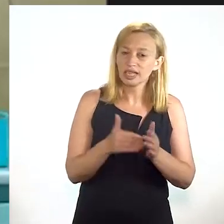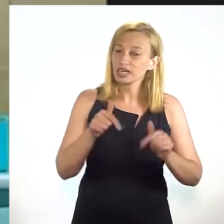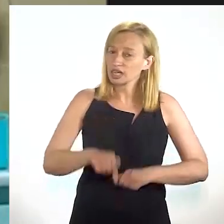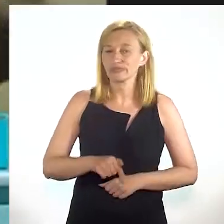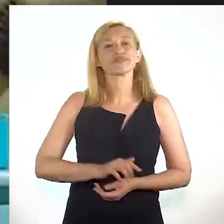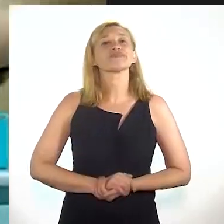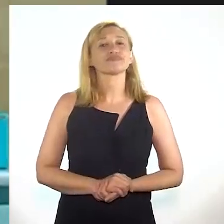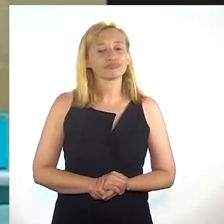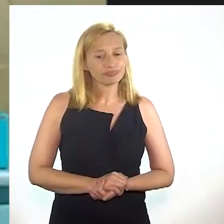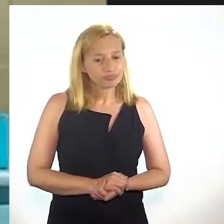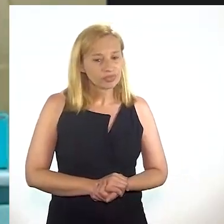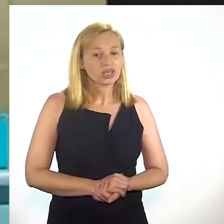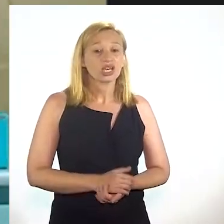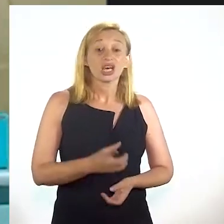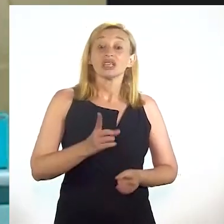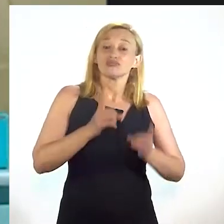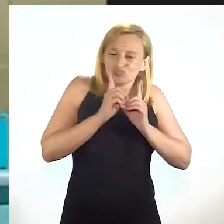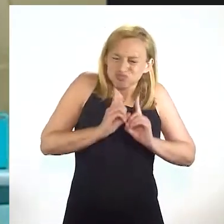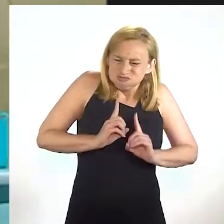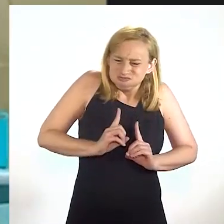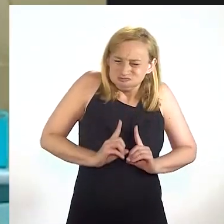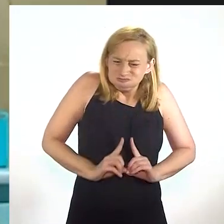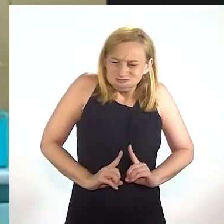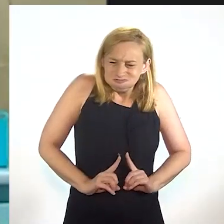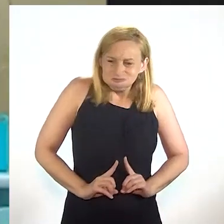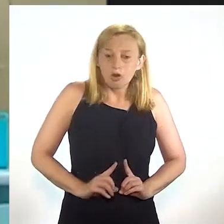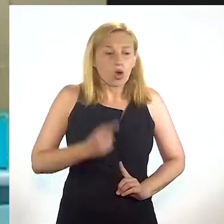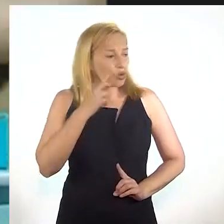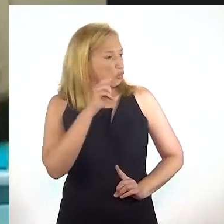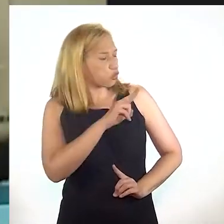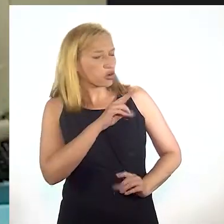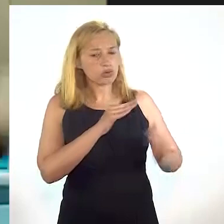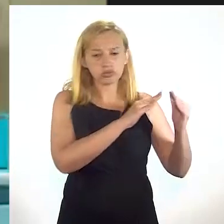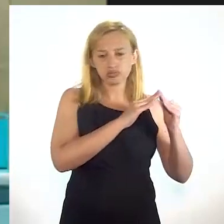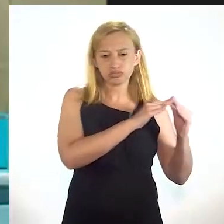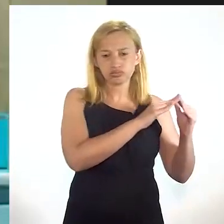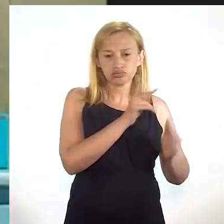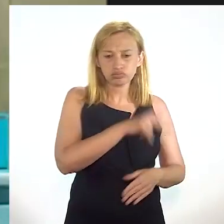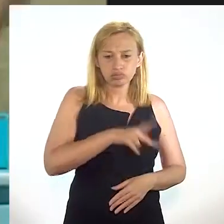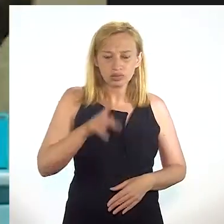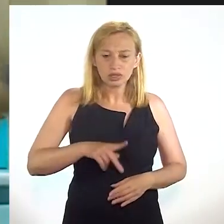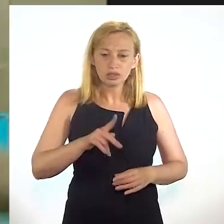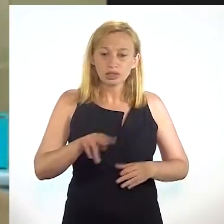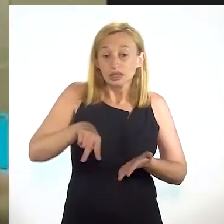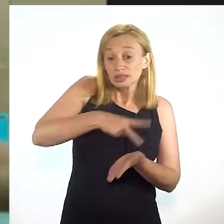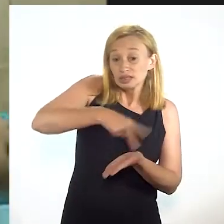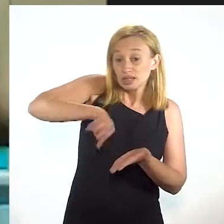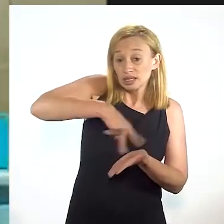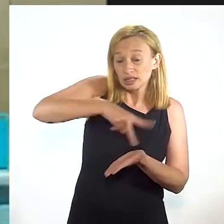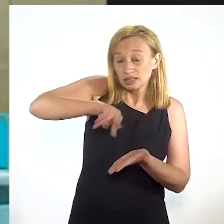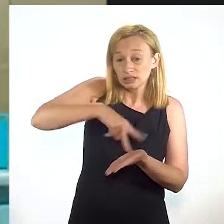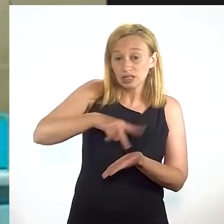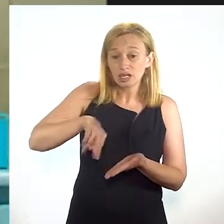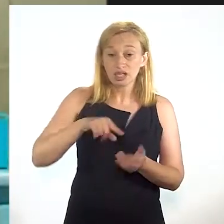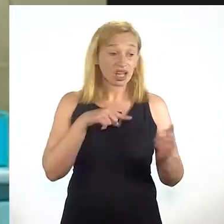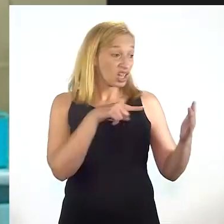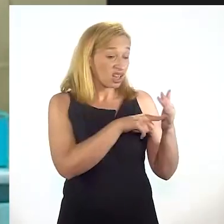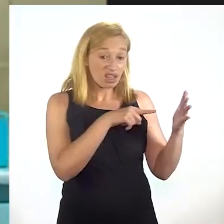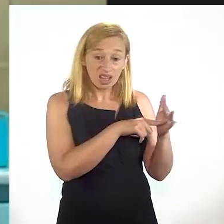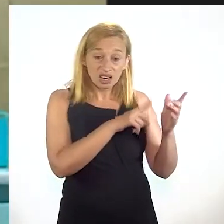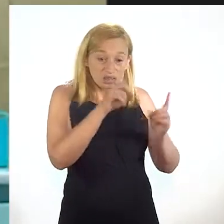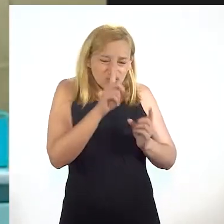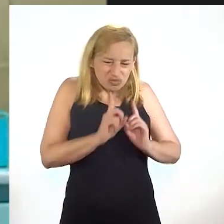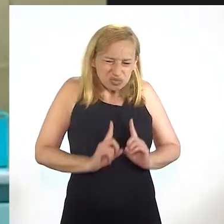teria passado essa fase, talvez eu teria sucumbido, até mesmo com a depressão, como eu vi o meu vizinho, que era professor